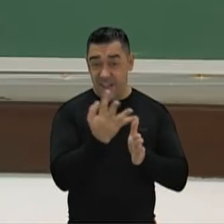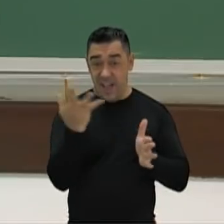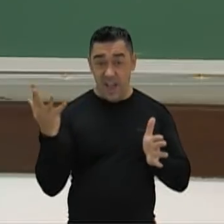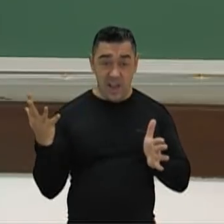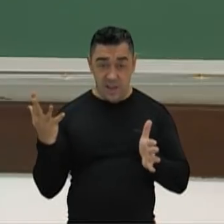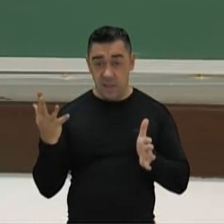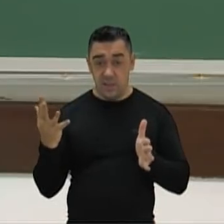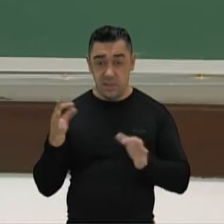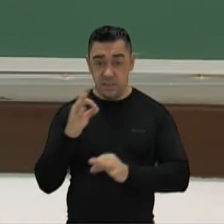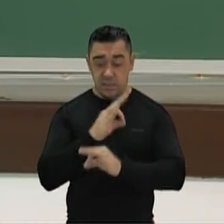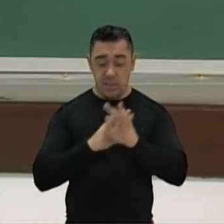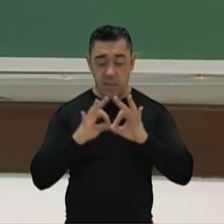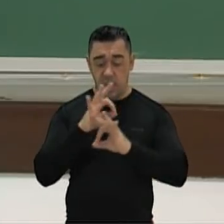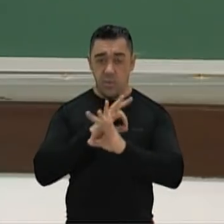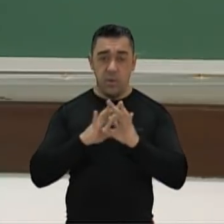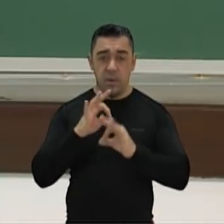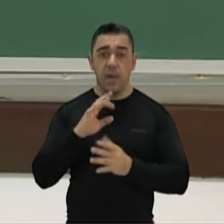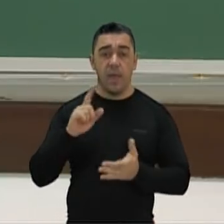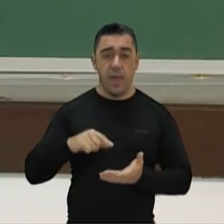são chamados de